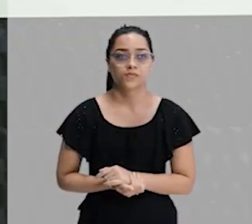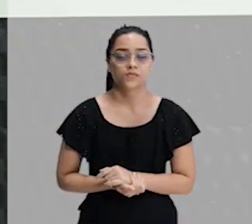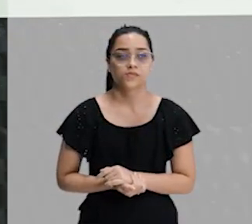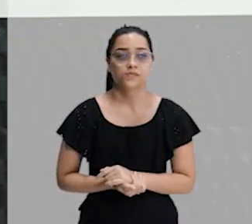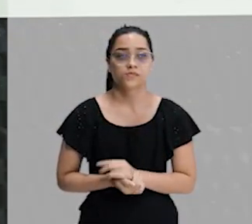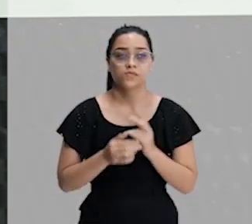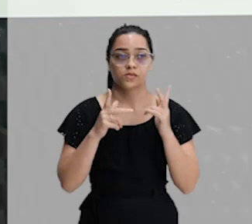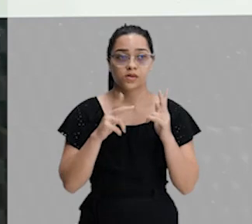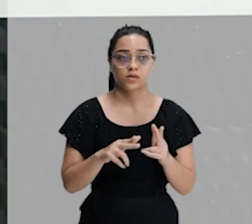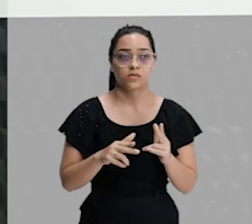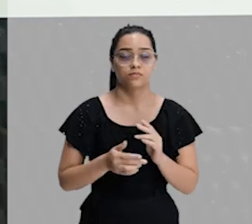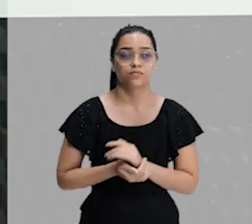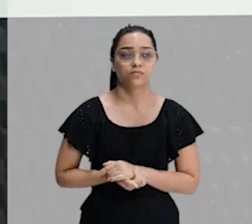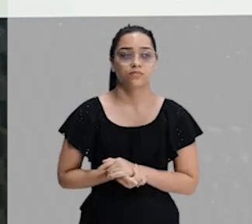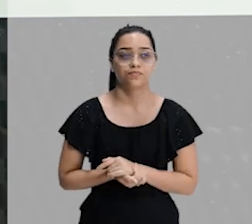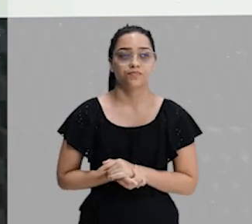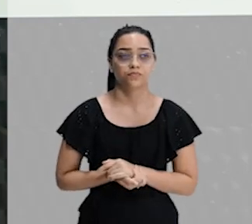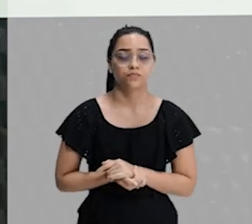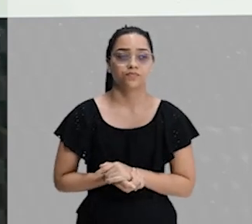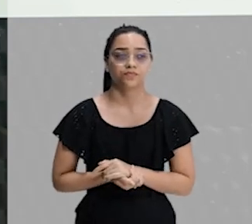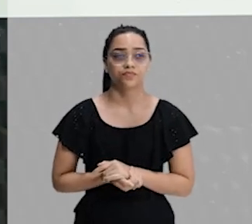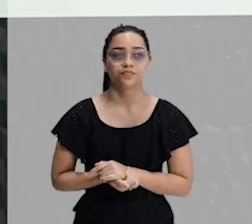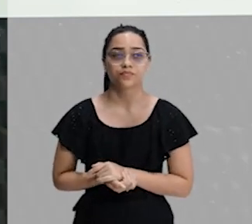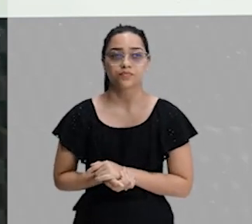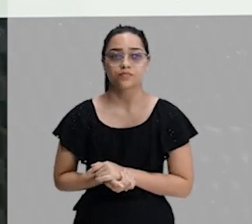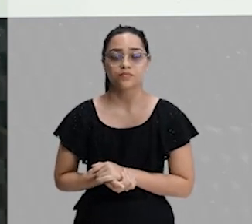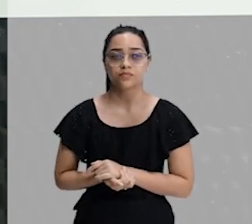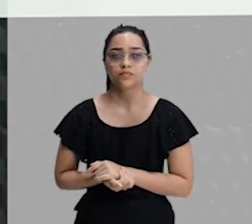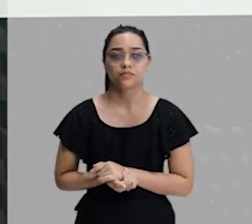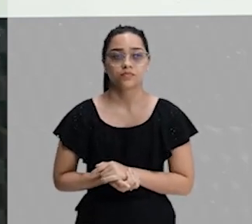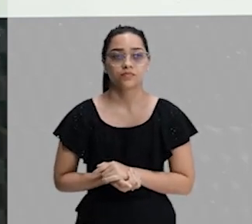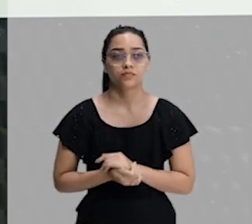ser igual. Vai ficar o quê?